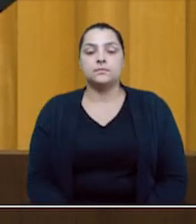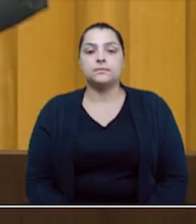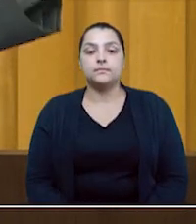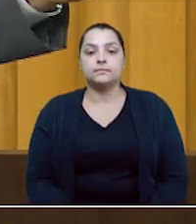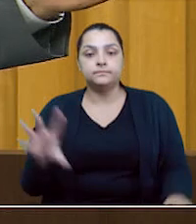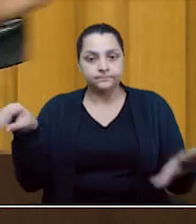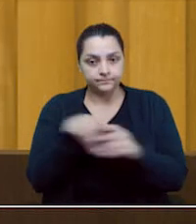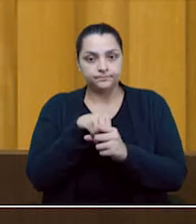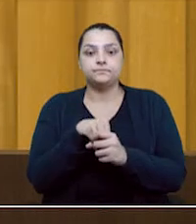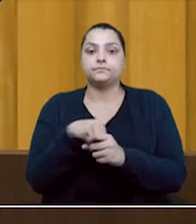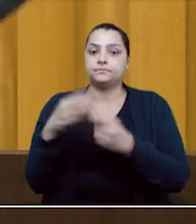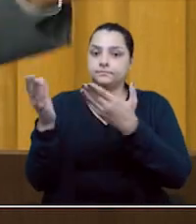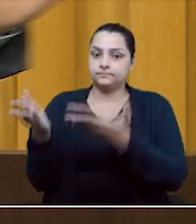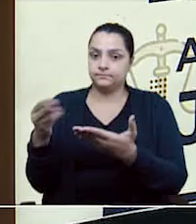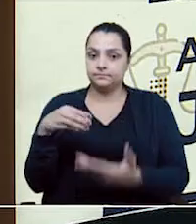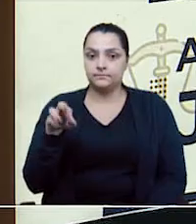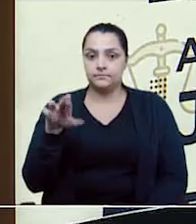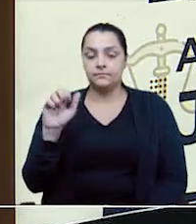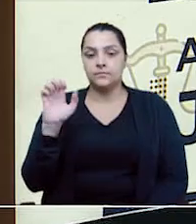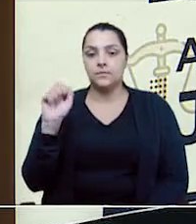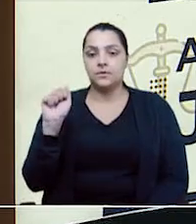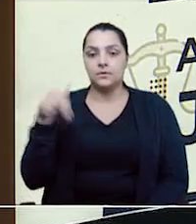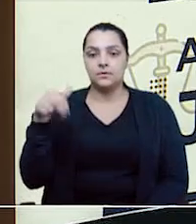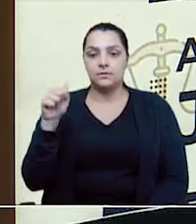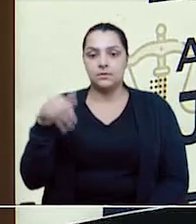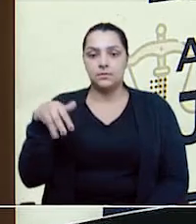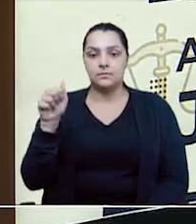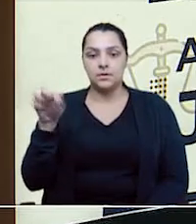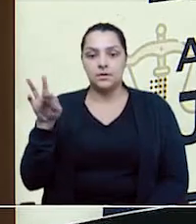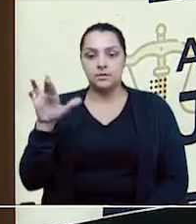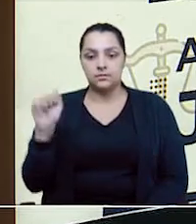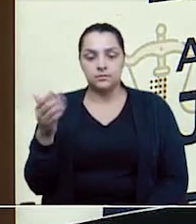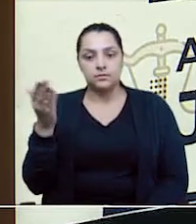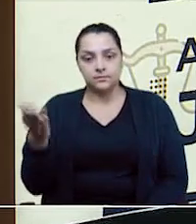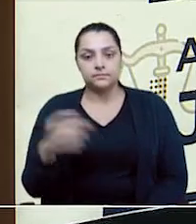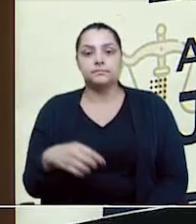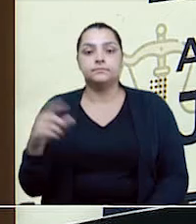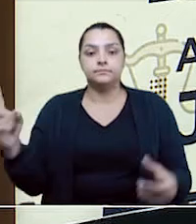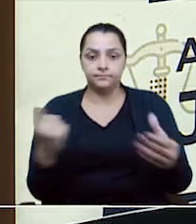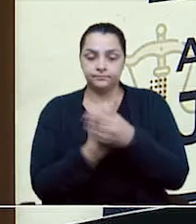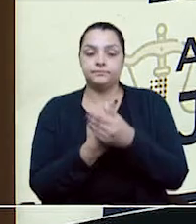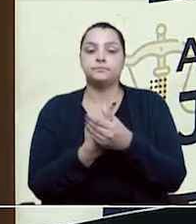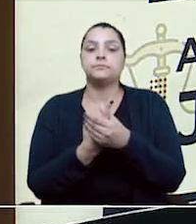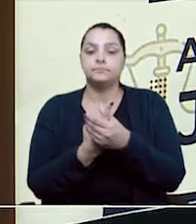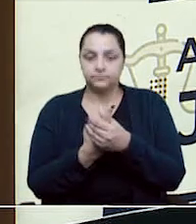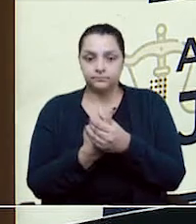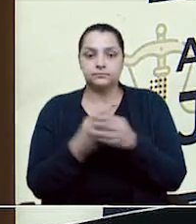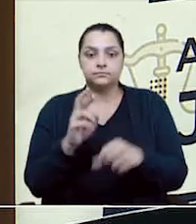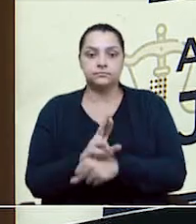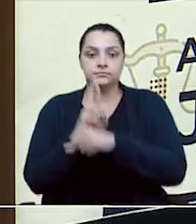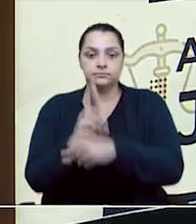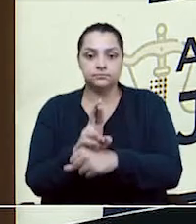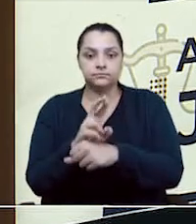aqui o mérito é da Ana Matra, que apresentou a emenda nesse sentido, incluindo na sua composição a representação do